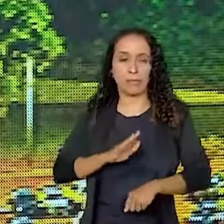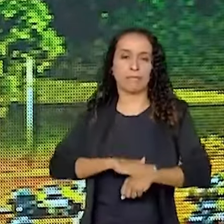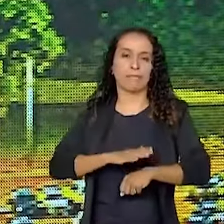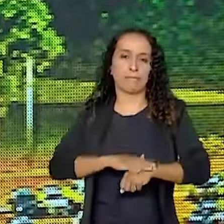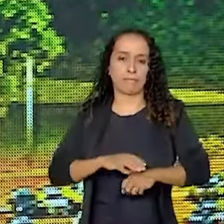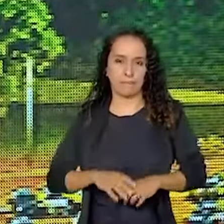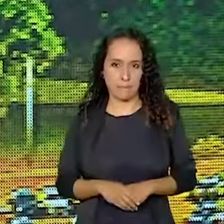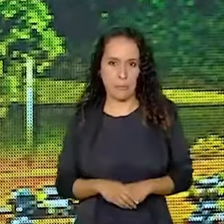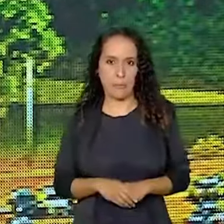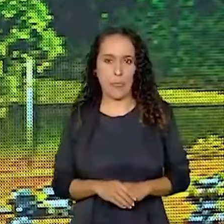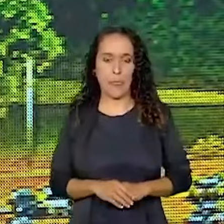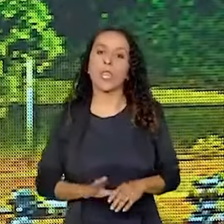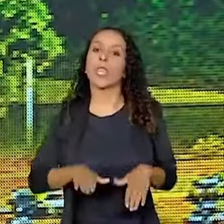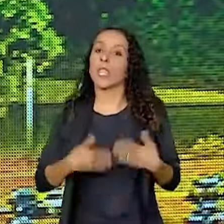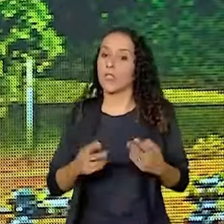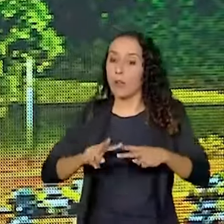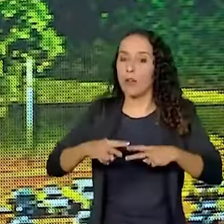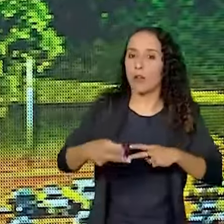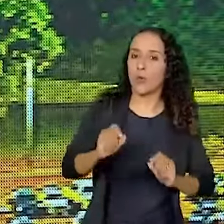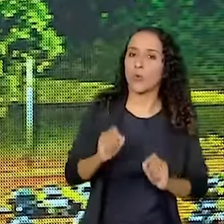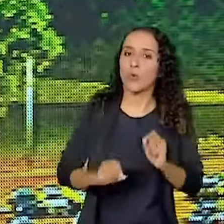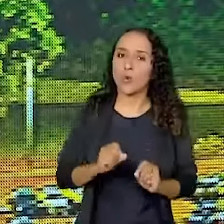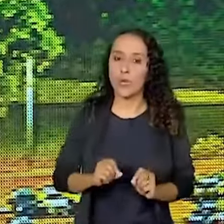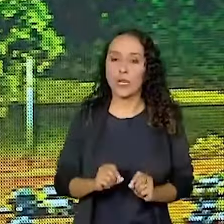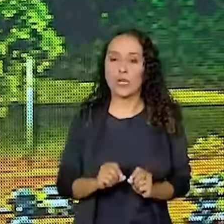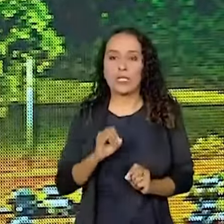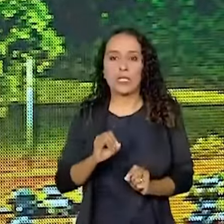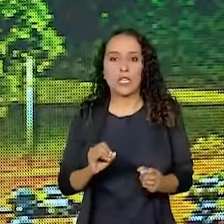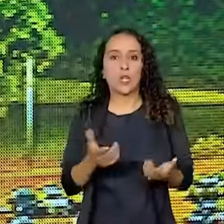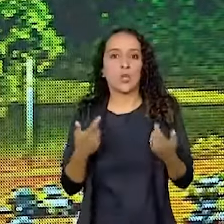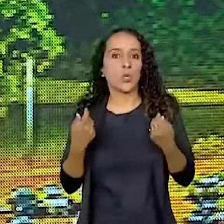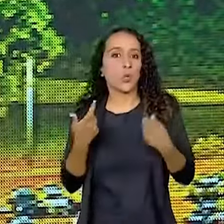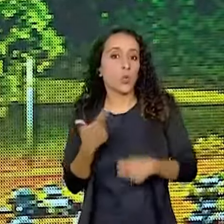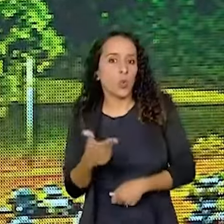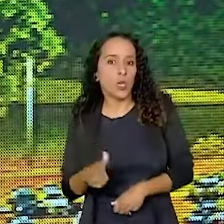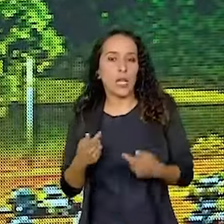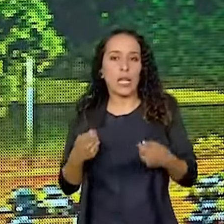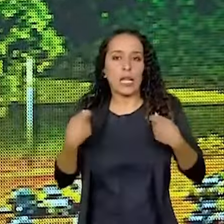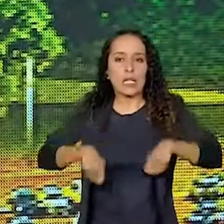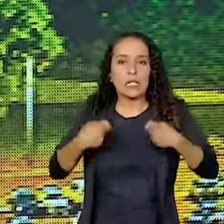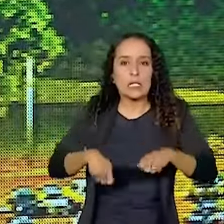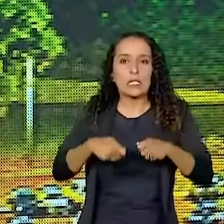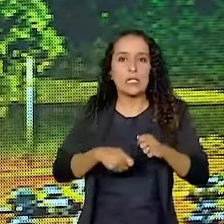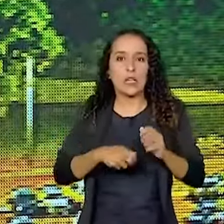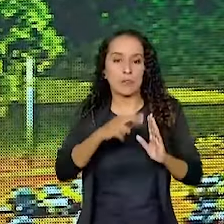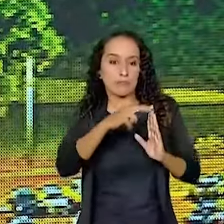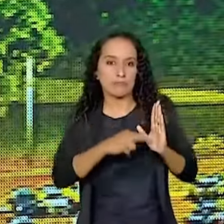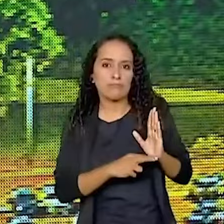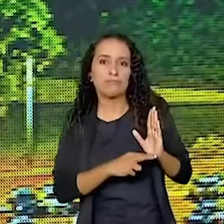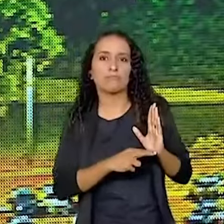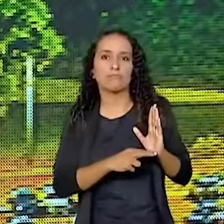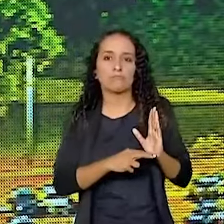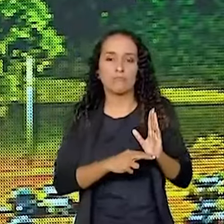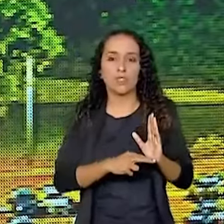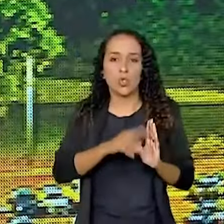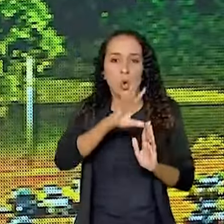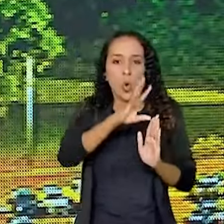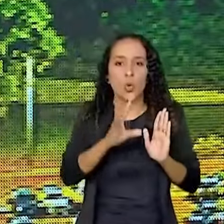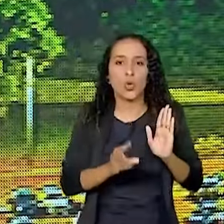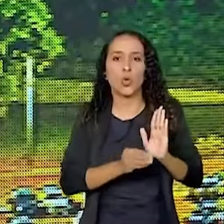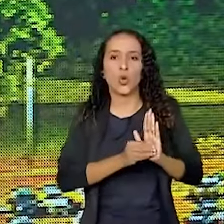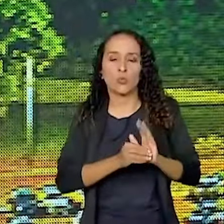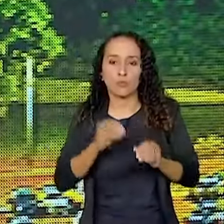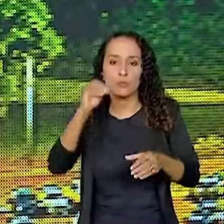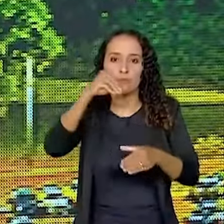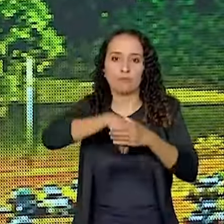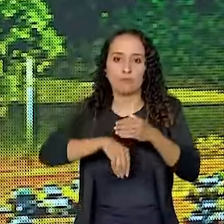práticas e, consequentemente, sem que houvesse a necessária regulamentação de conteúdo nas